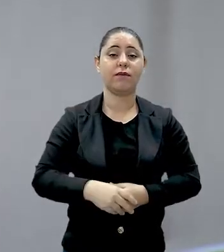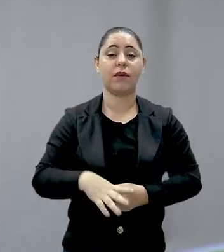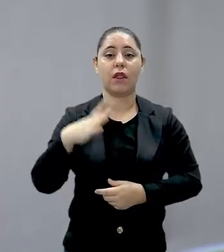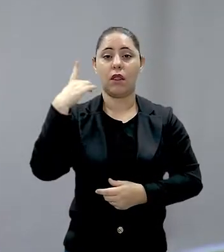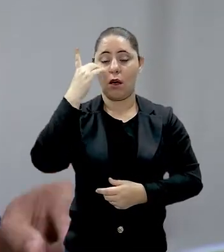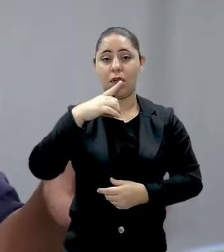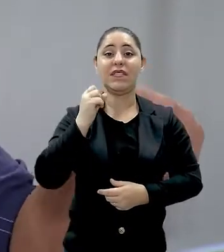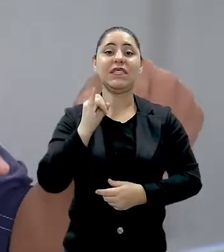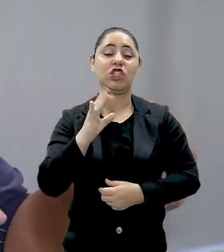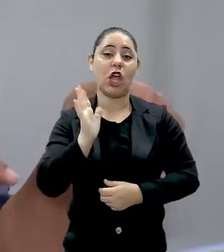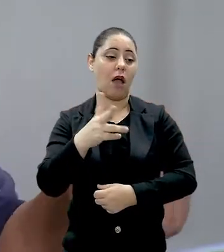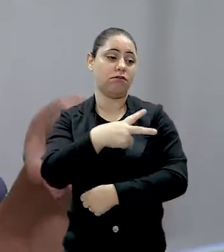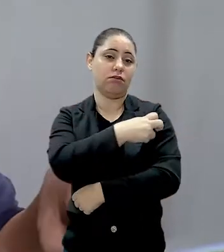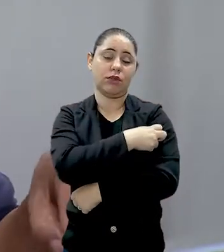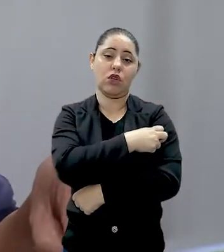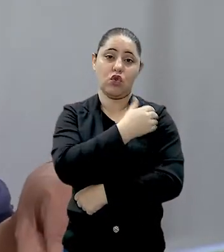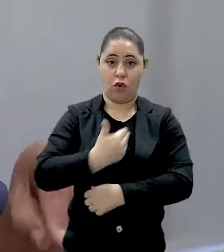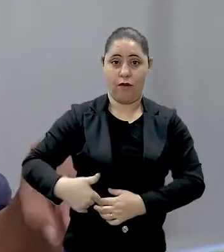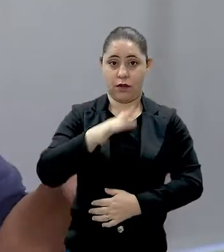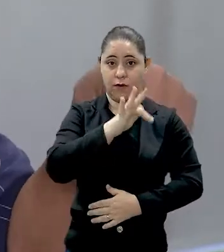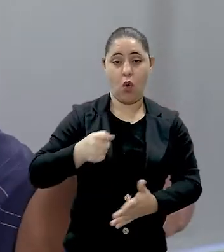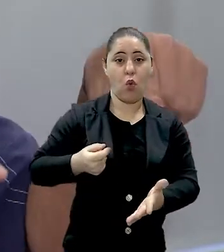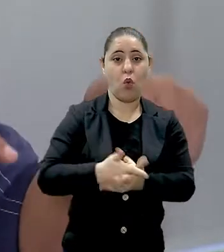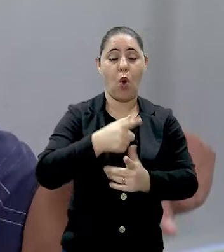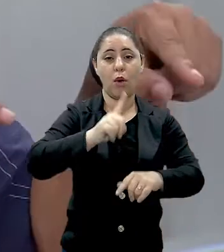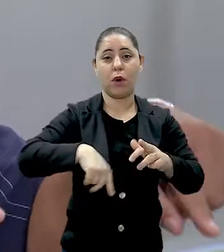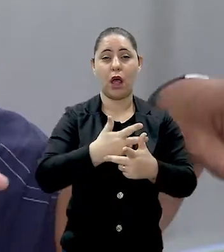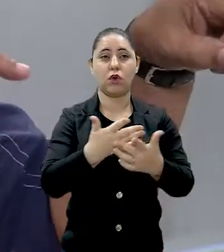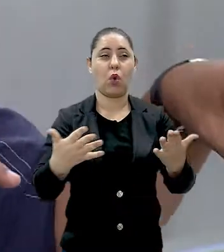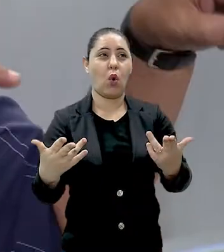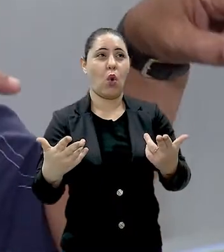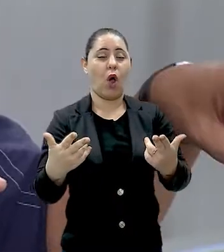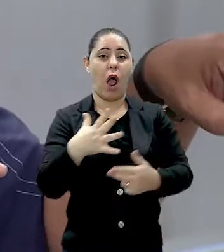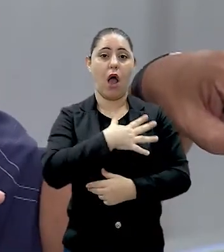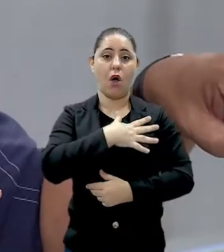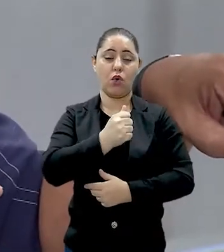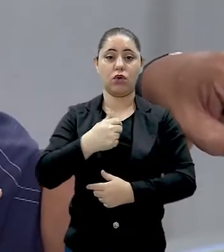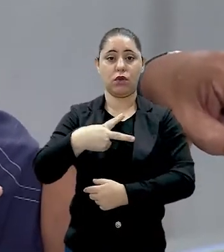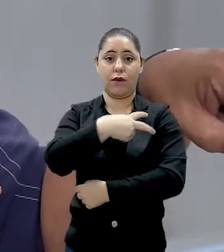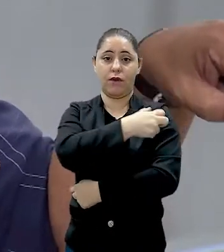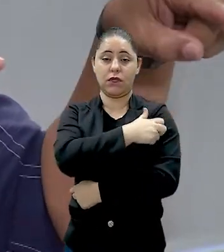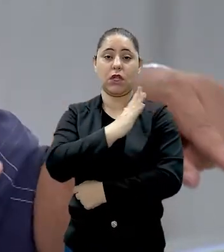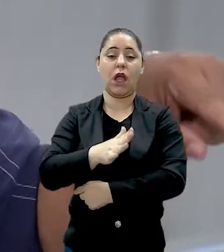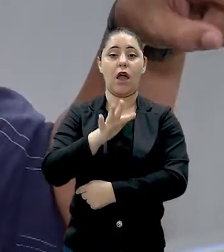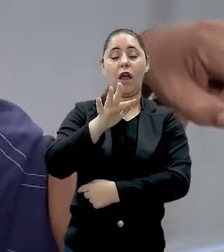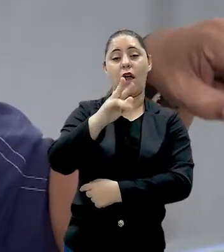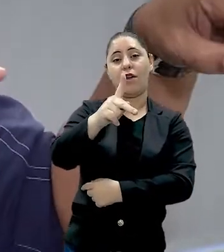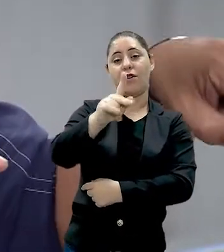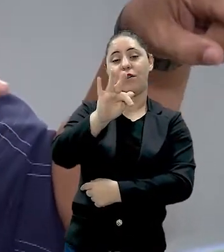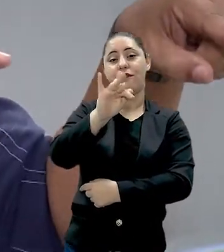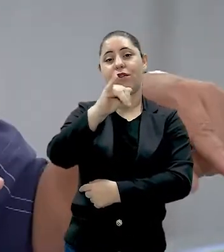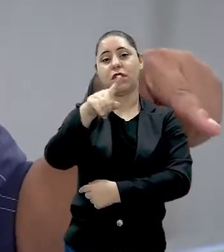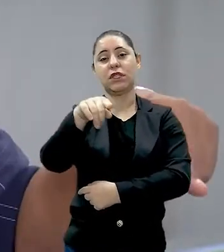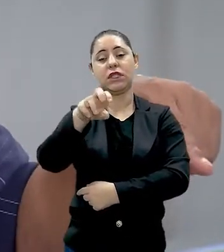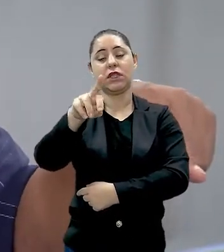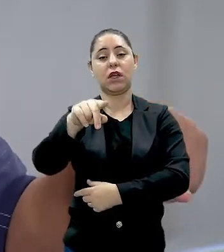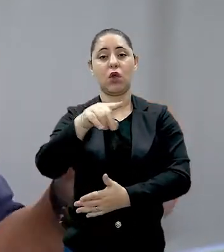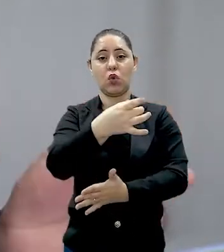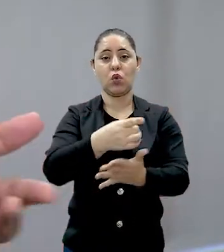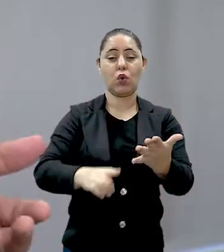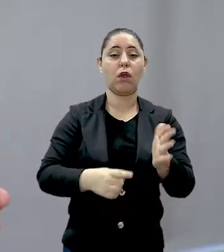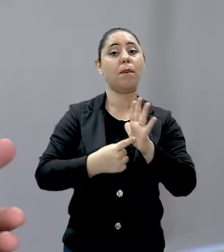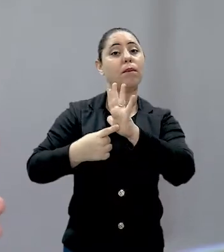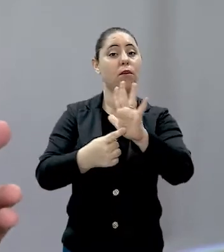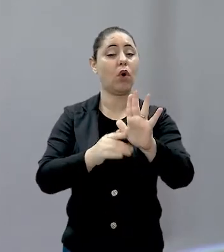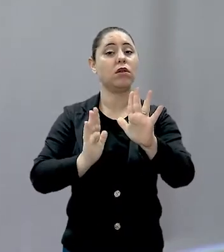disso. Se o deputado Cabalmi já tivesse sido imunizado, se o governo federal tivesse comprado lá em agosto as vacinas que a Pfizer ofereceu, e